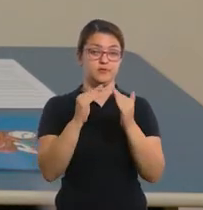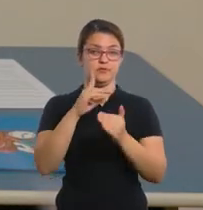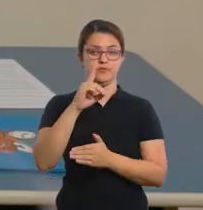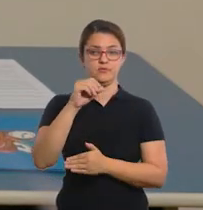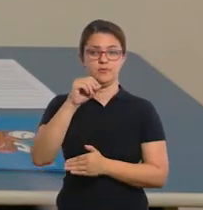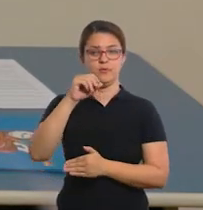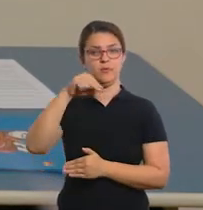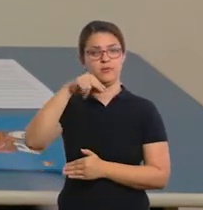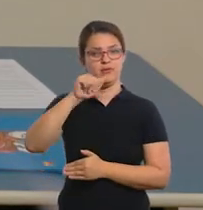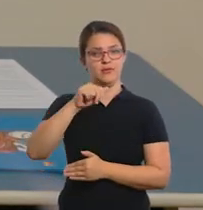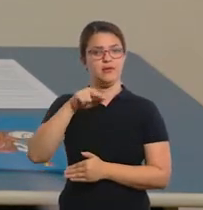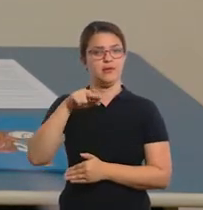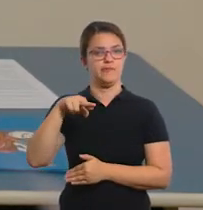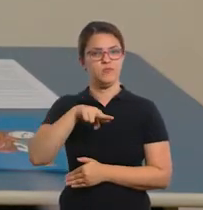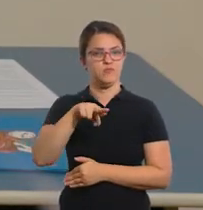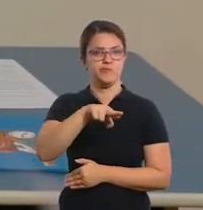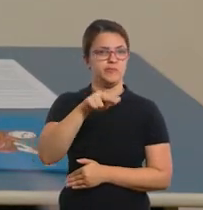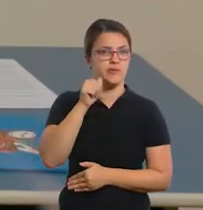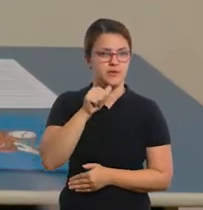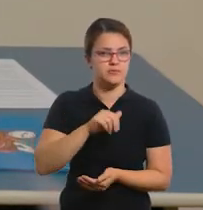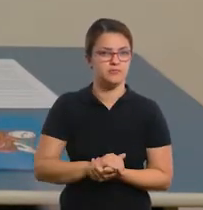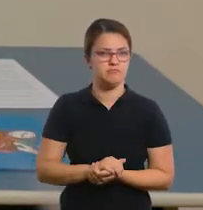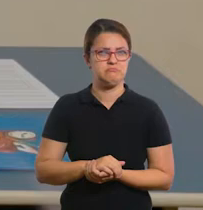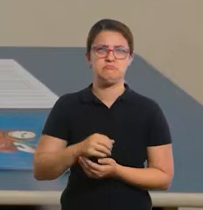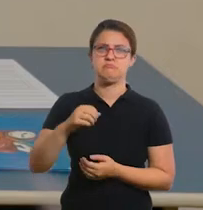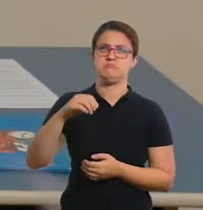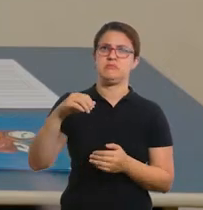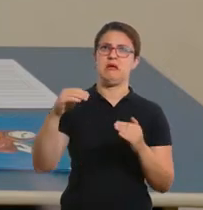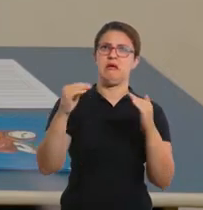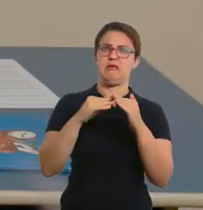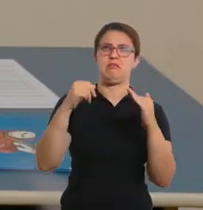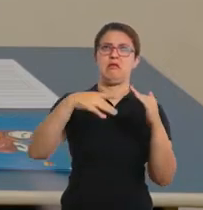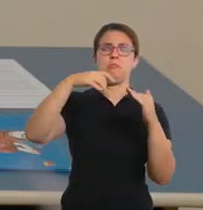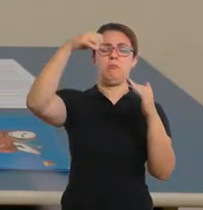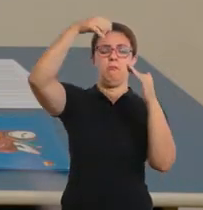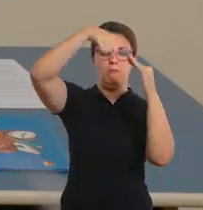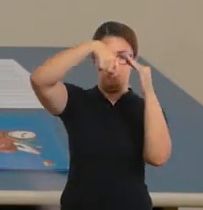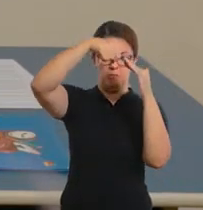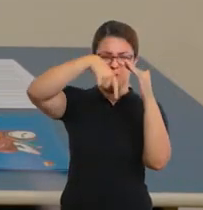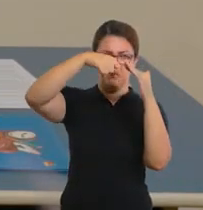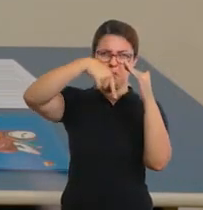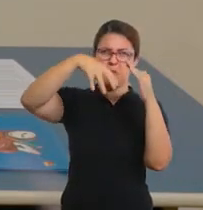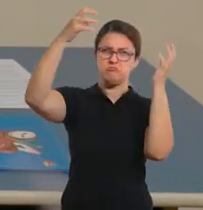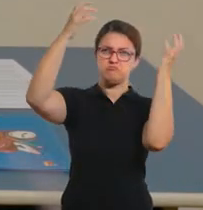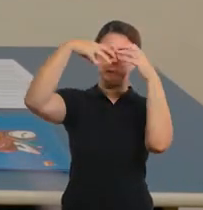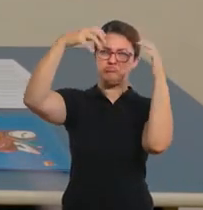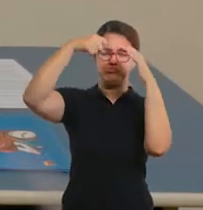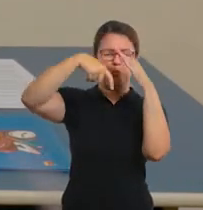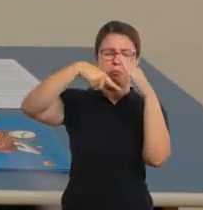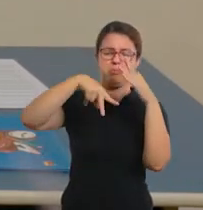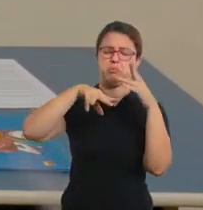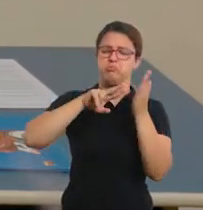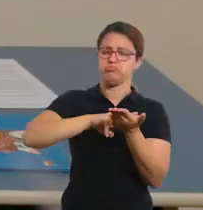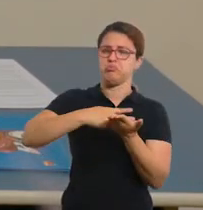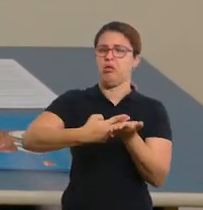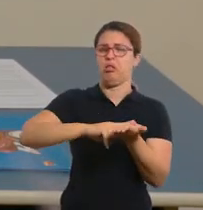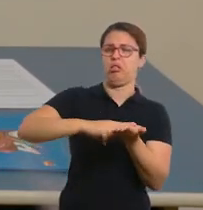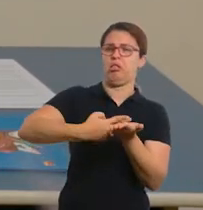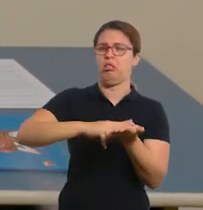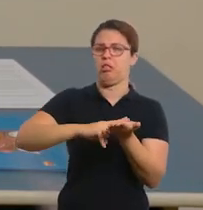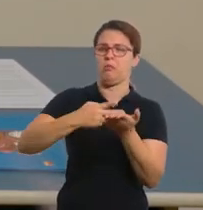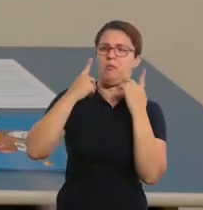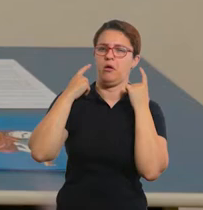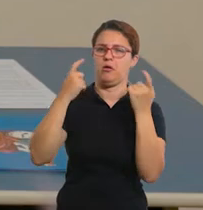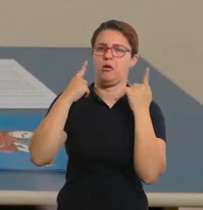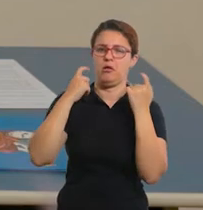de Dona Rata. A casa de Dona Rata tem uma enorme goteira. Quando chove, ninguém dorme, acordado a noite inteira.